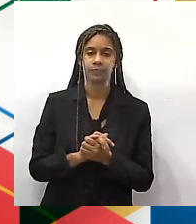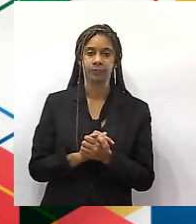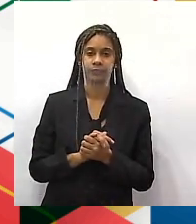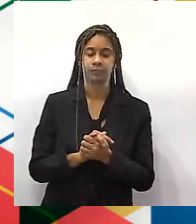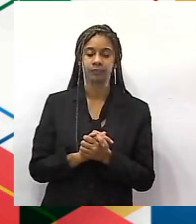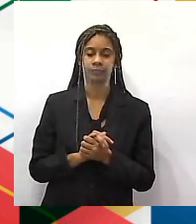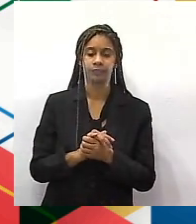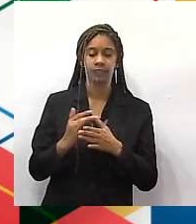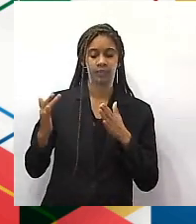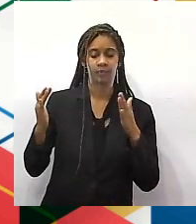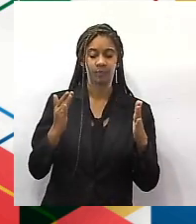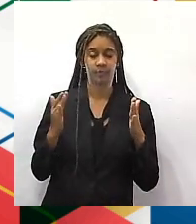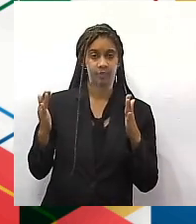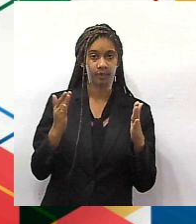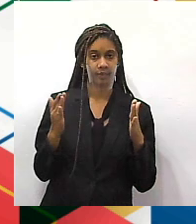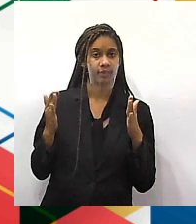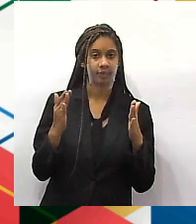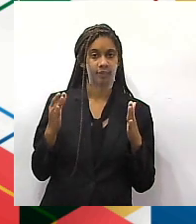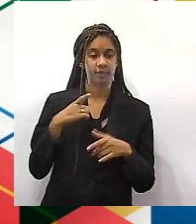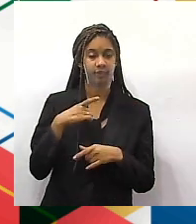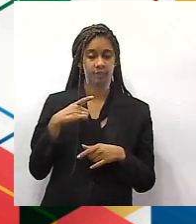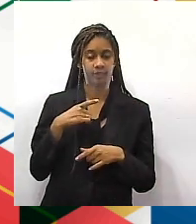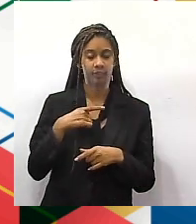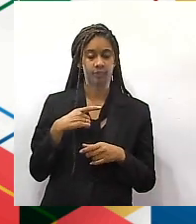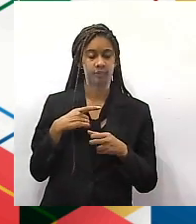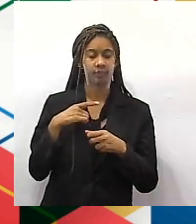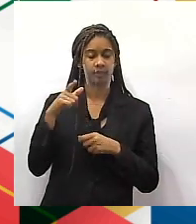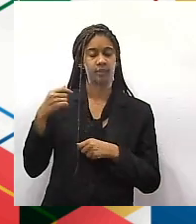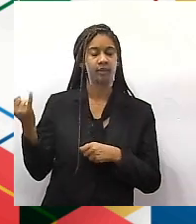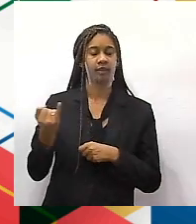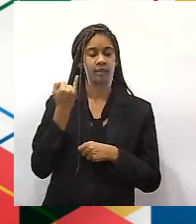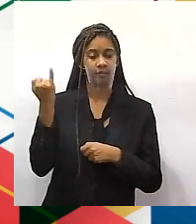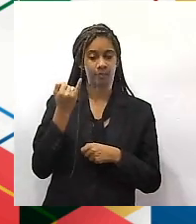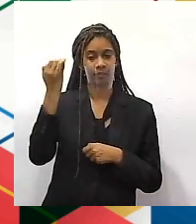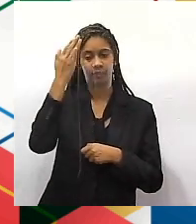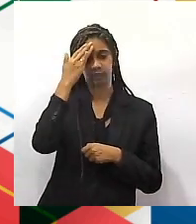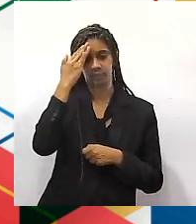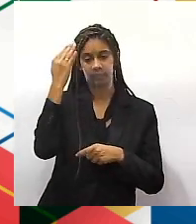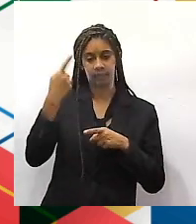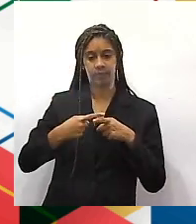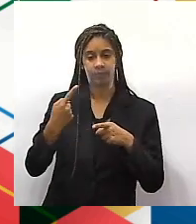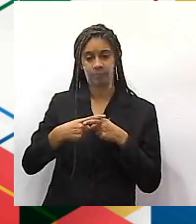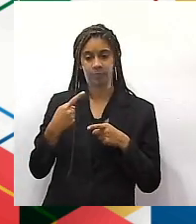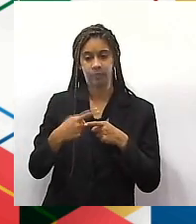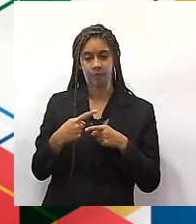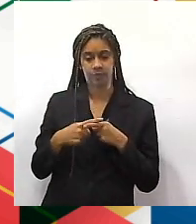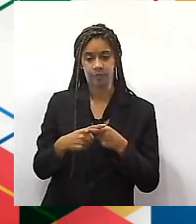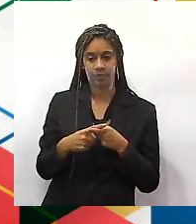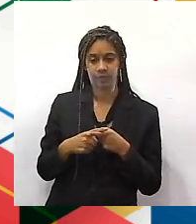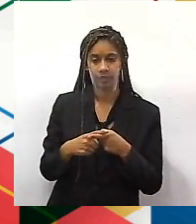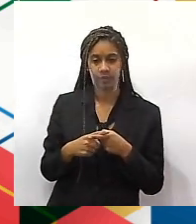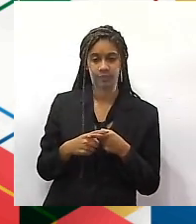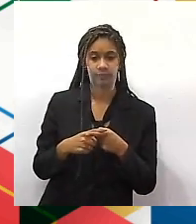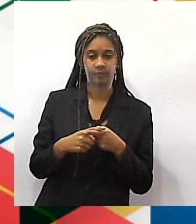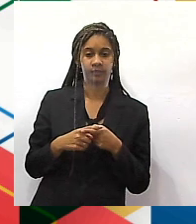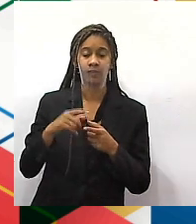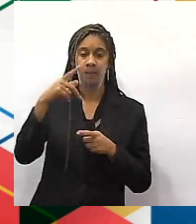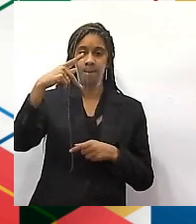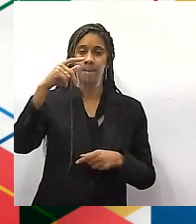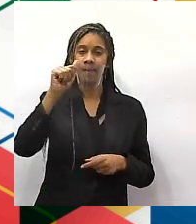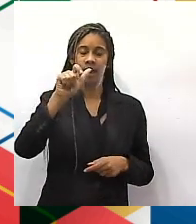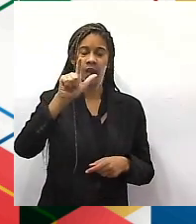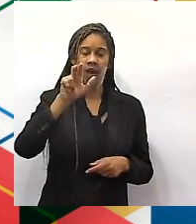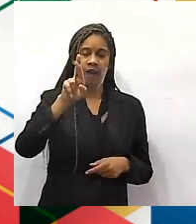triângulo. Isso é uma informação importante, viu? Esta informação aqui, ó, ela tem que vir no enunciado da questão para que a